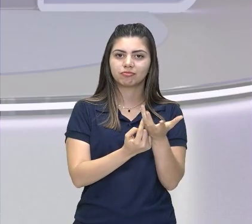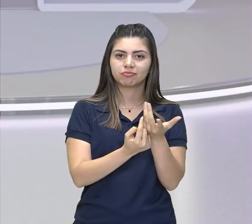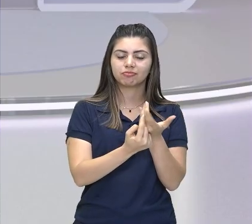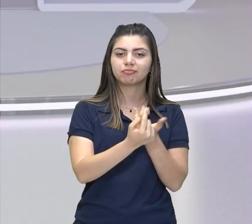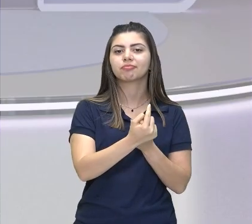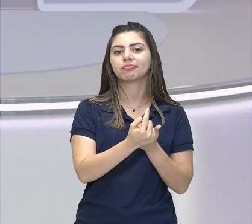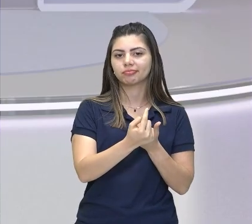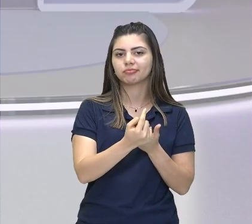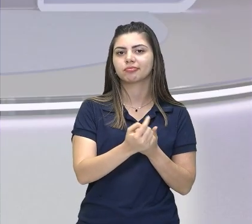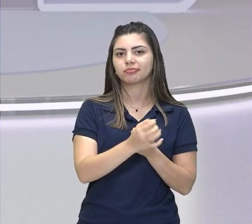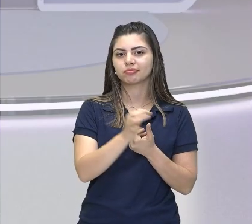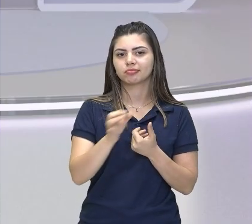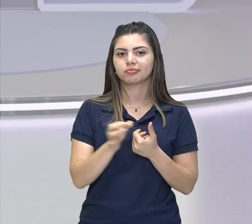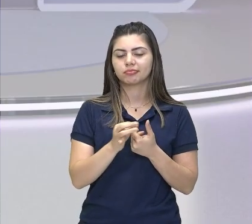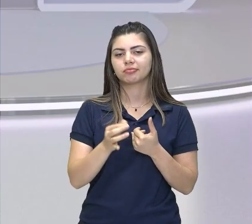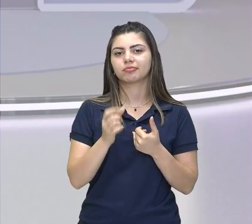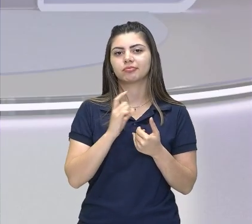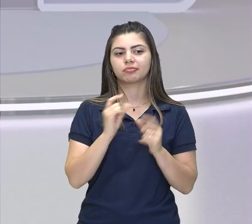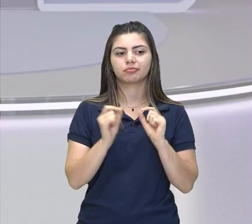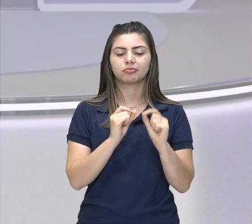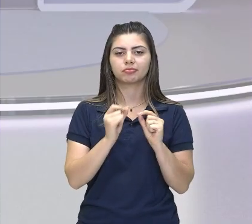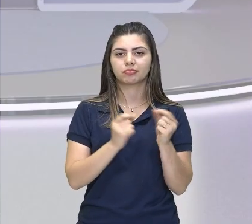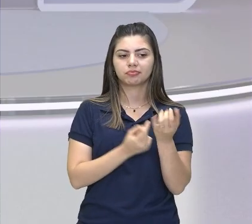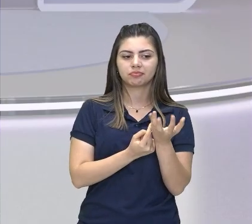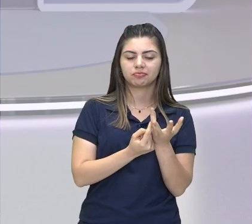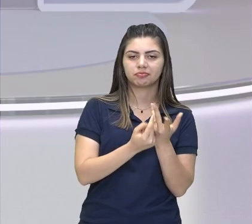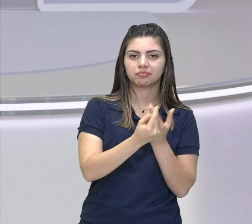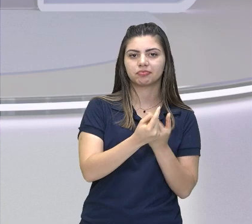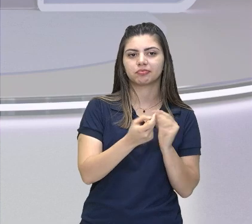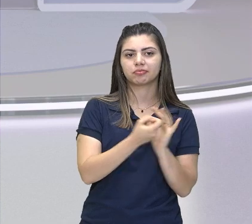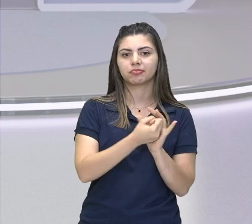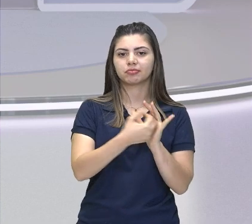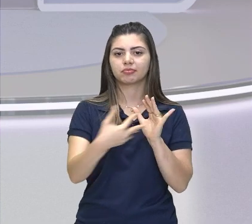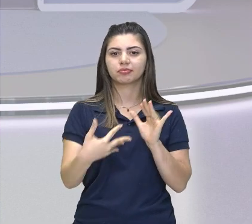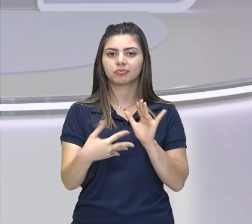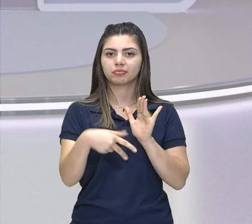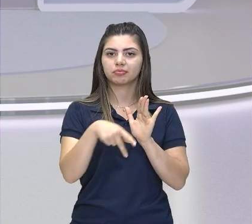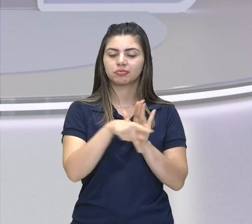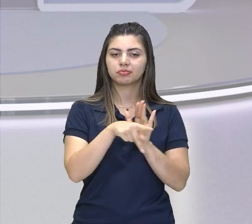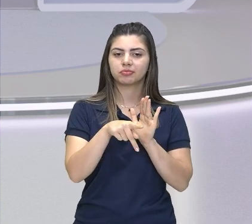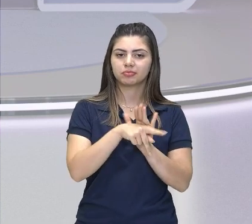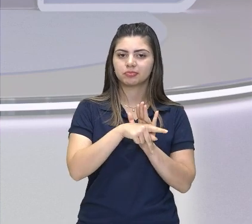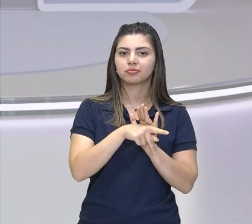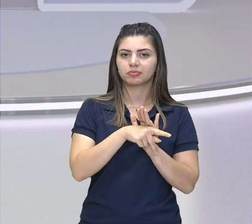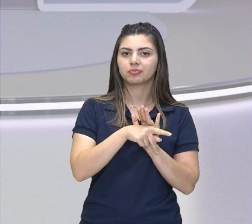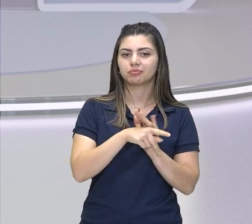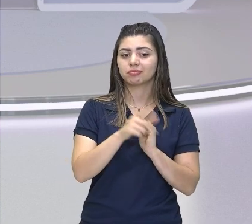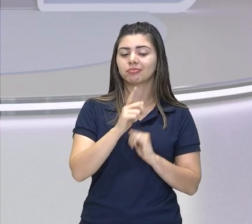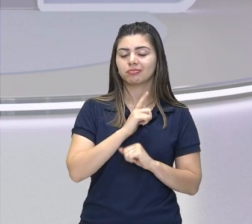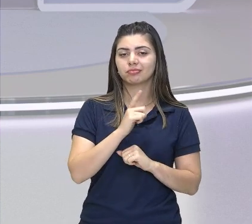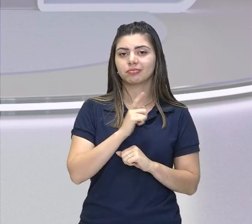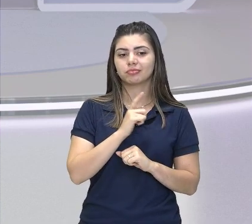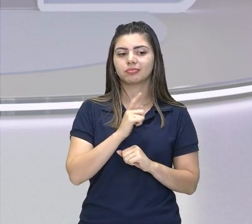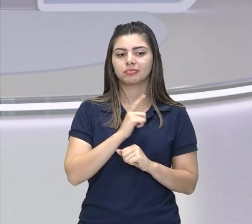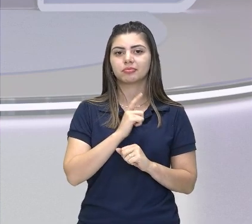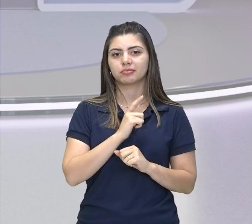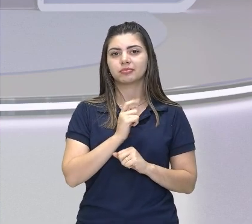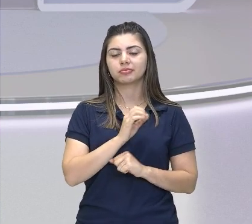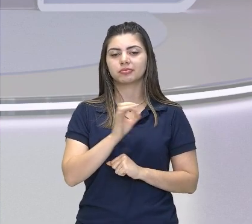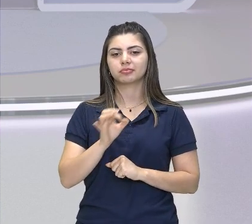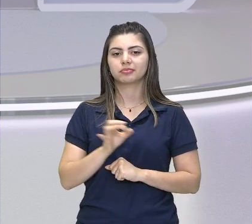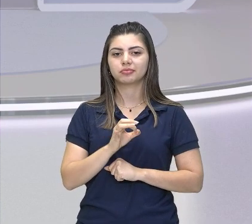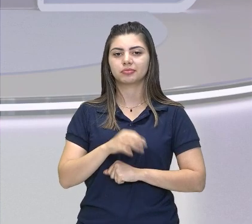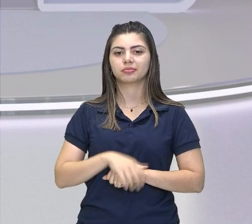ali conectadas, vários elementos ali conectados, amarrados, interligados que formam